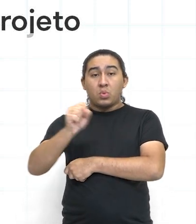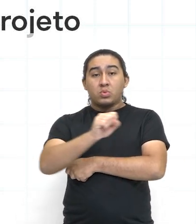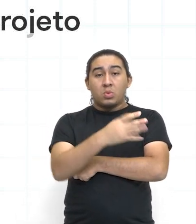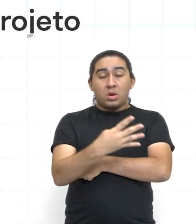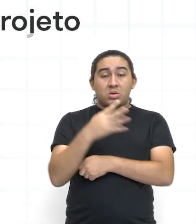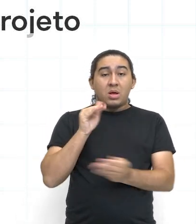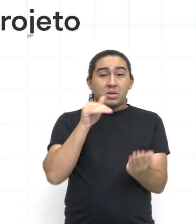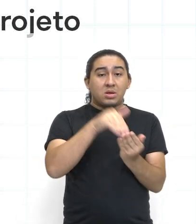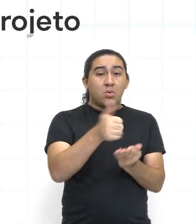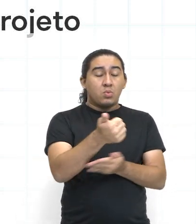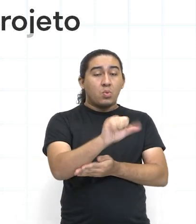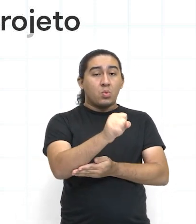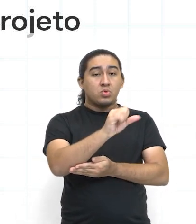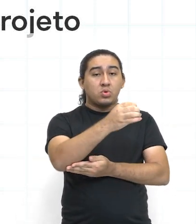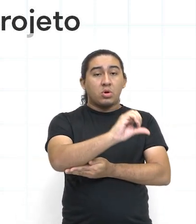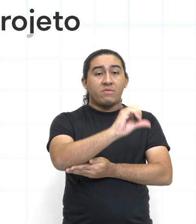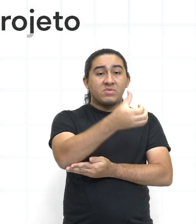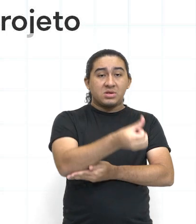a